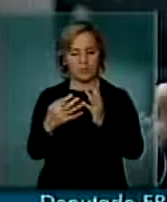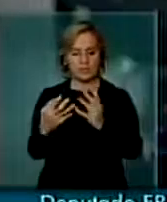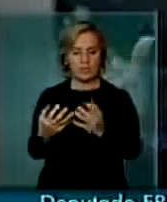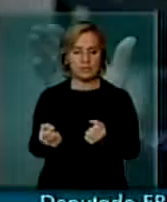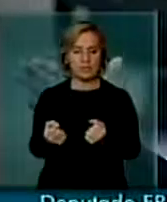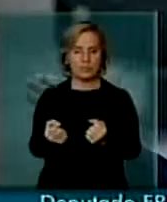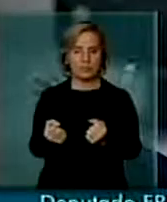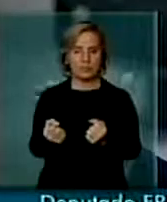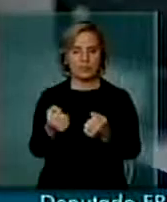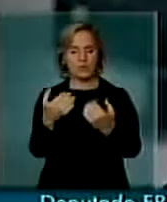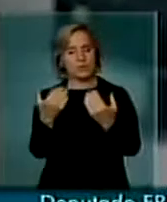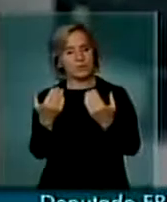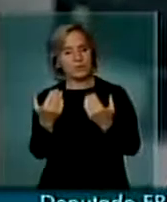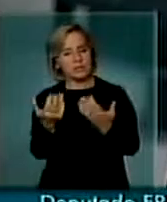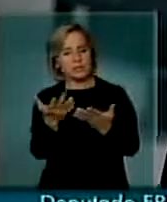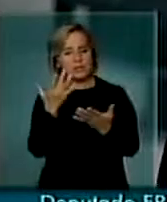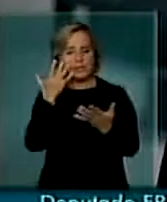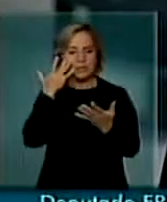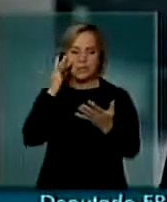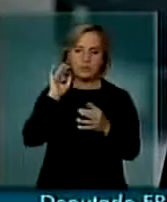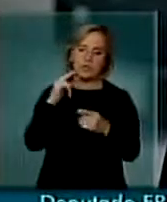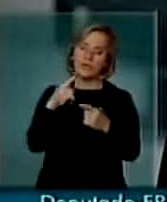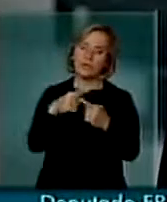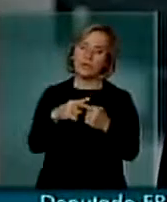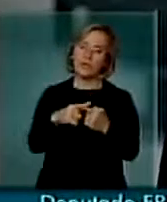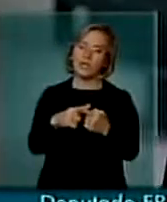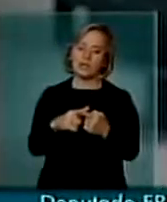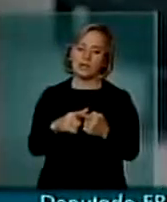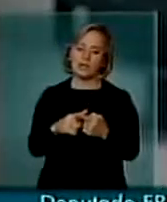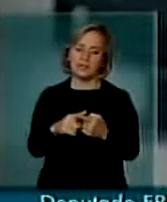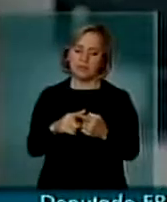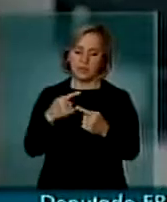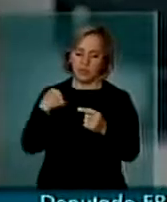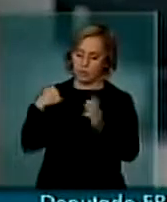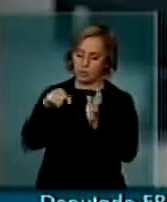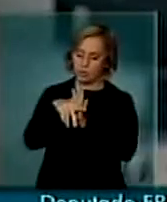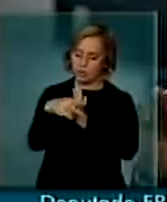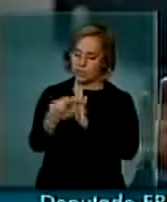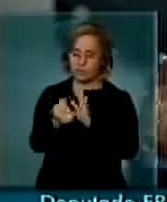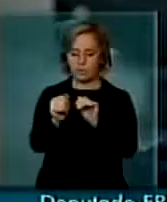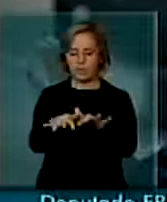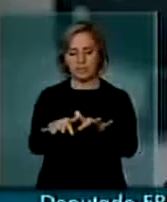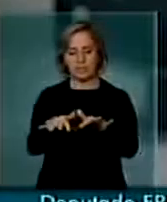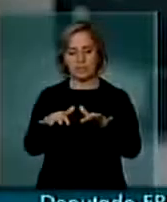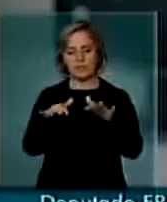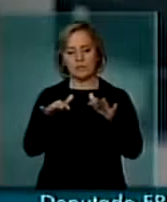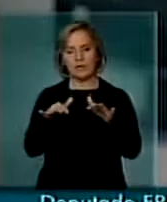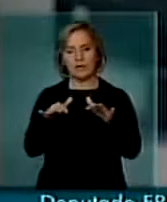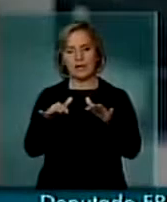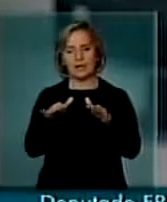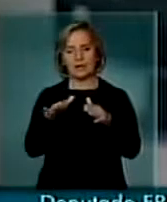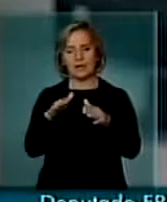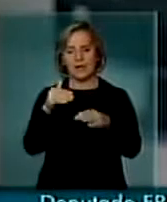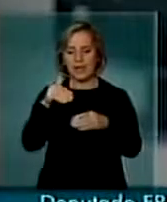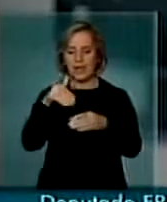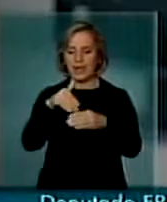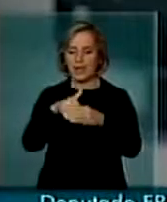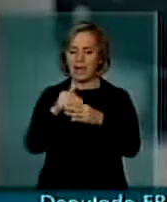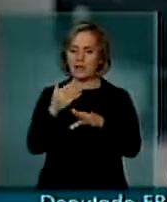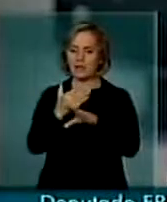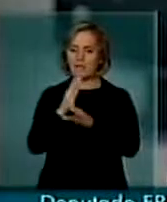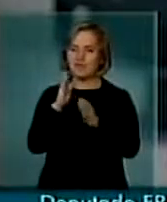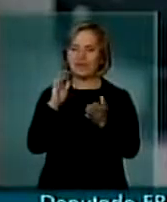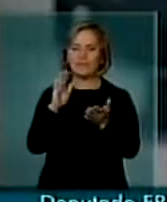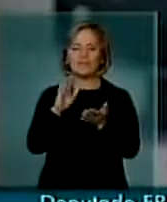por esses mistérios que a gente não consegue entender, quando veio para o plenário, nada foi aprovado, inclusive